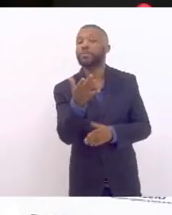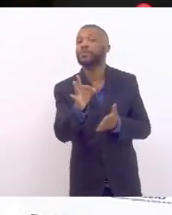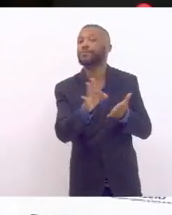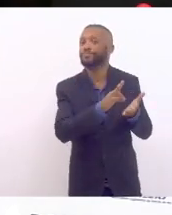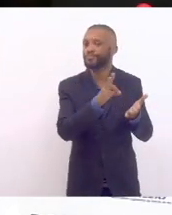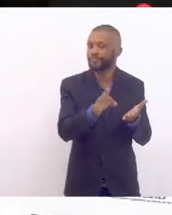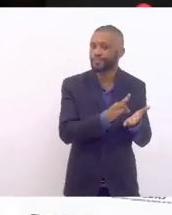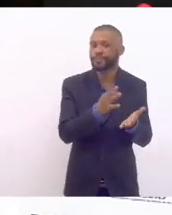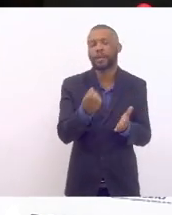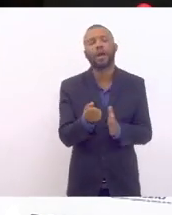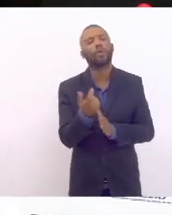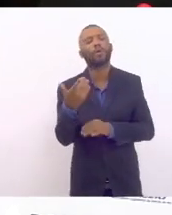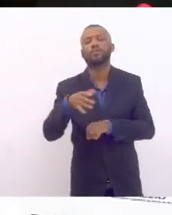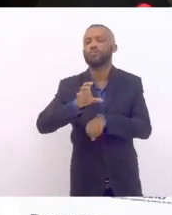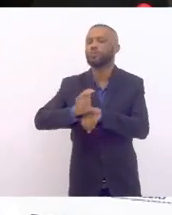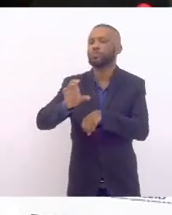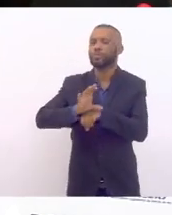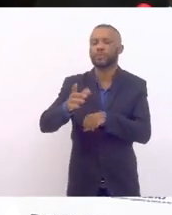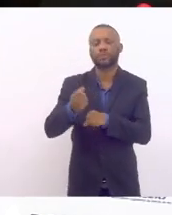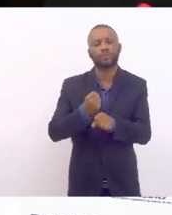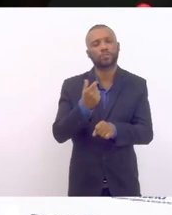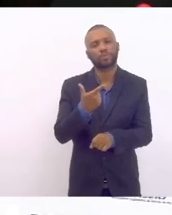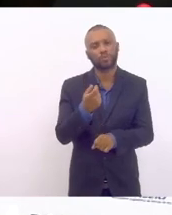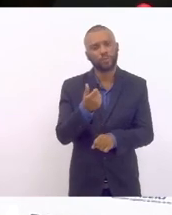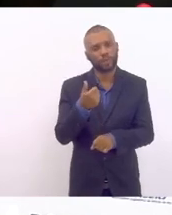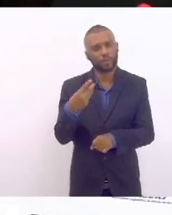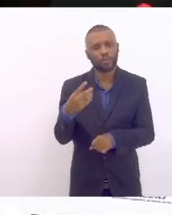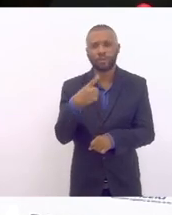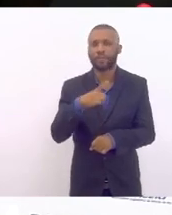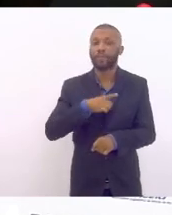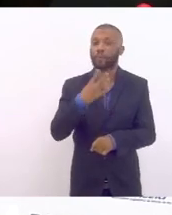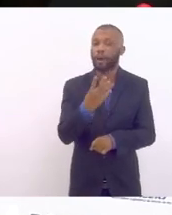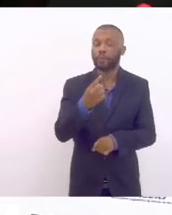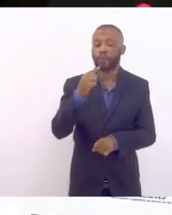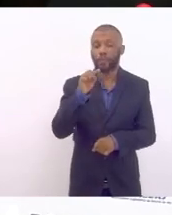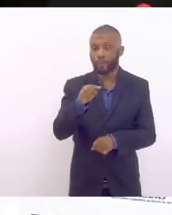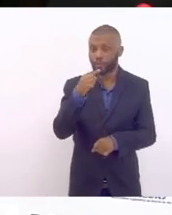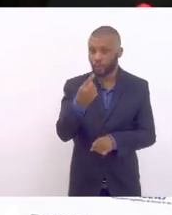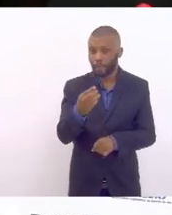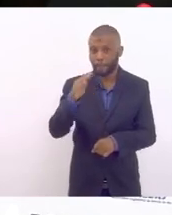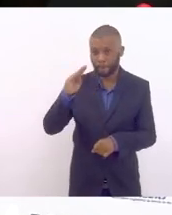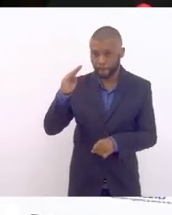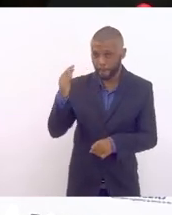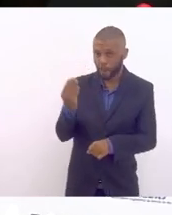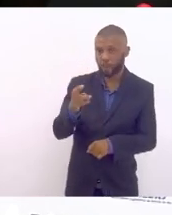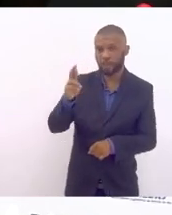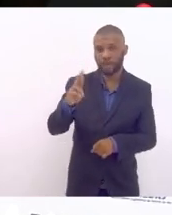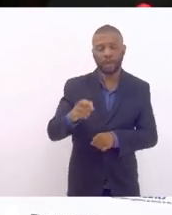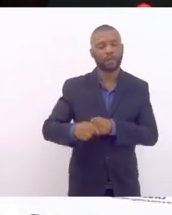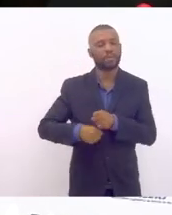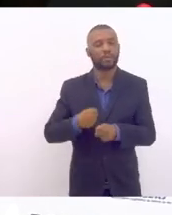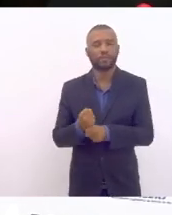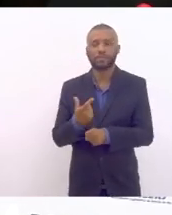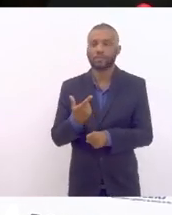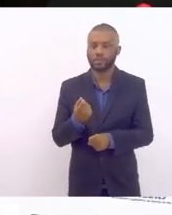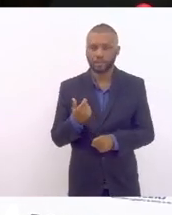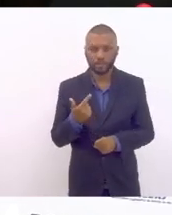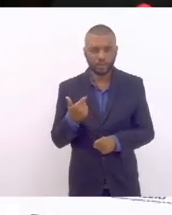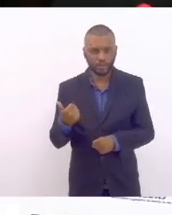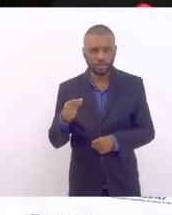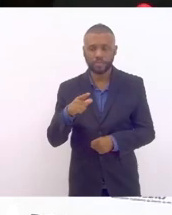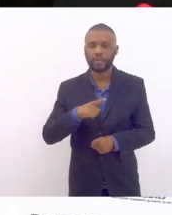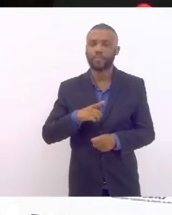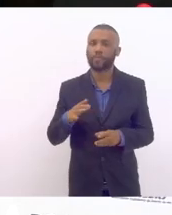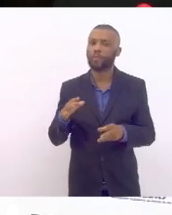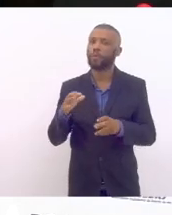então em 2014 A gente tem quatro. 1 milhão né milhões e em 2021 a gente teve